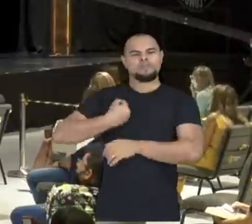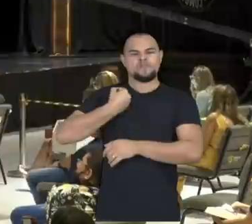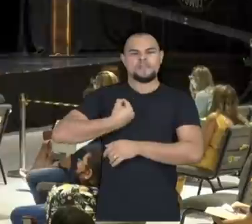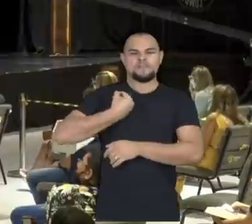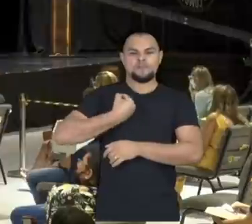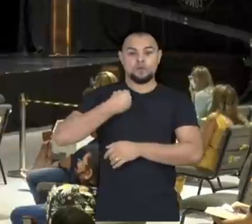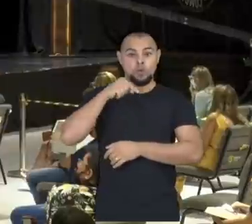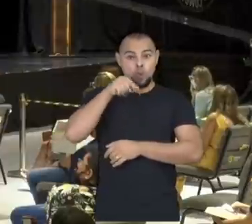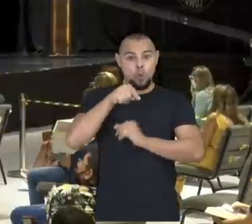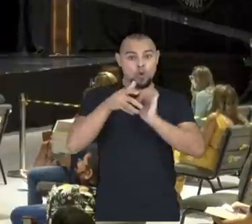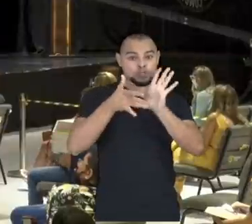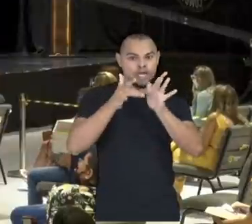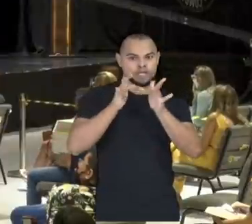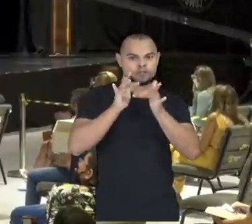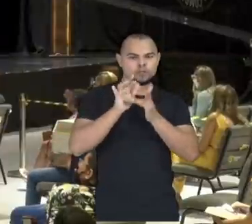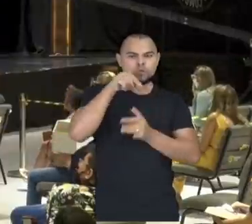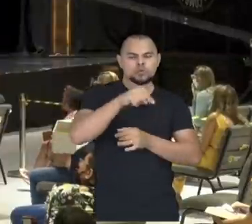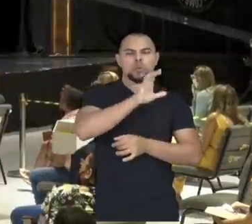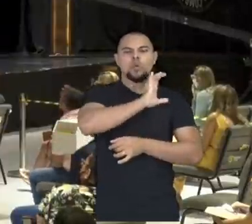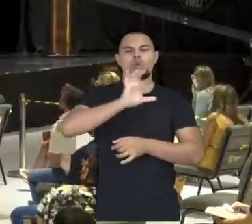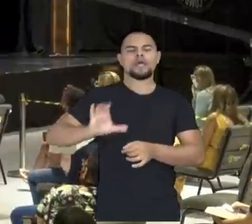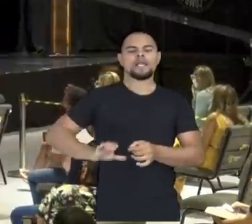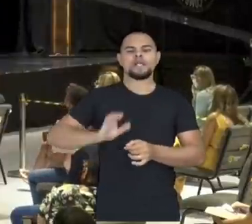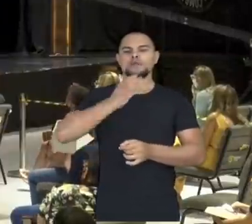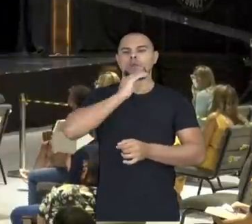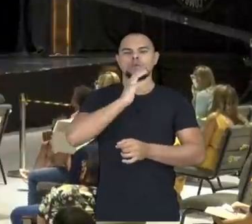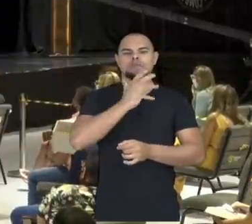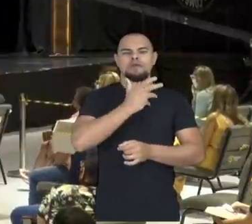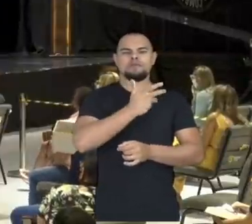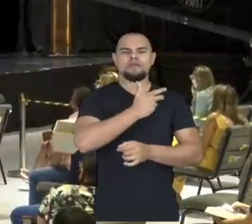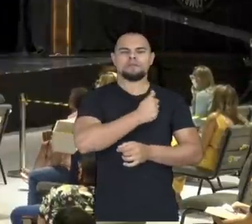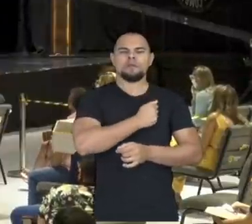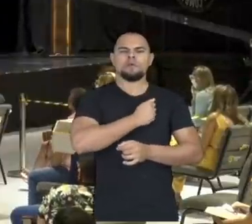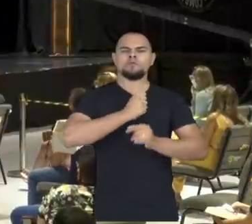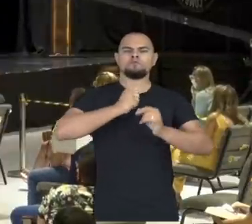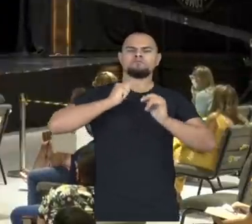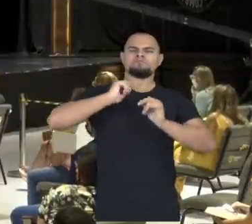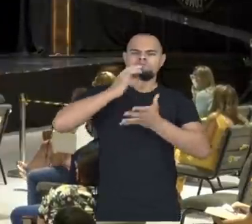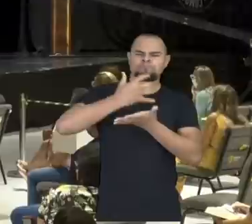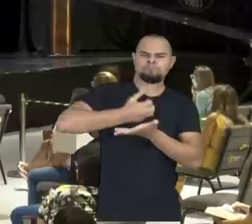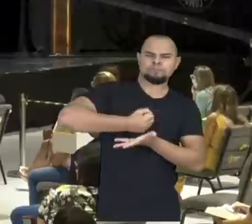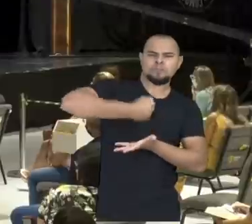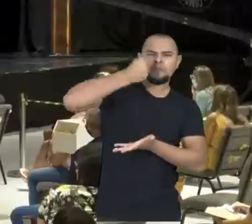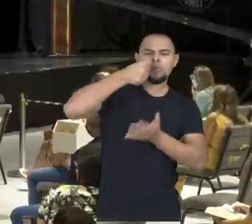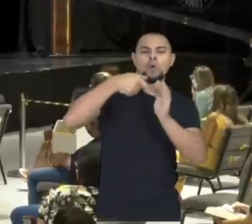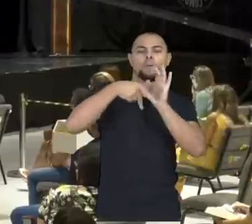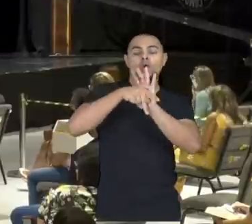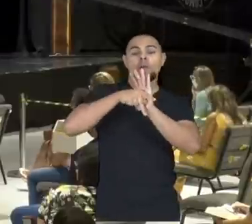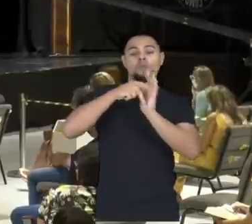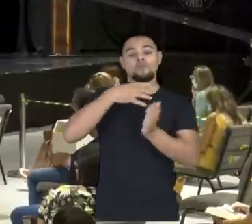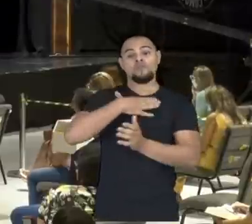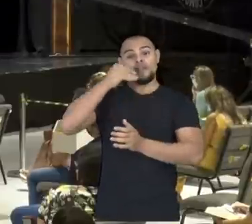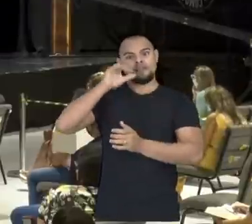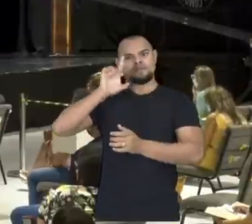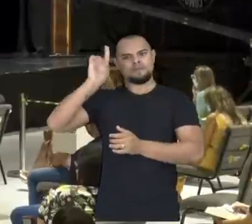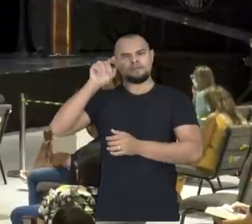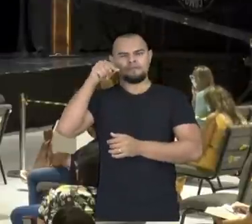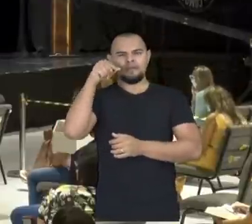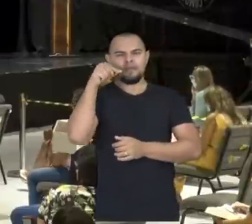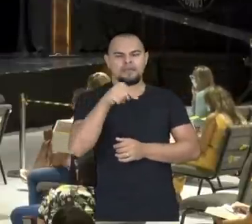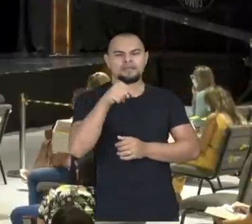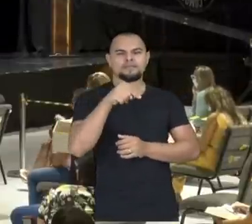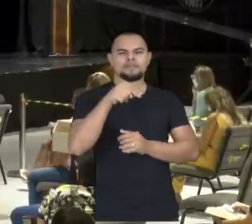Esse Jesus que é o Cristo, o Salvador, o Redentor, o Filho de Deus, é esse é